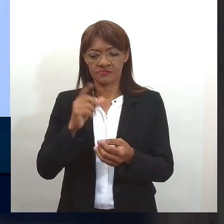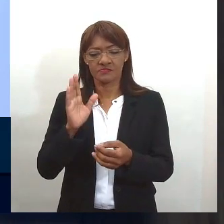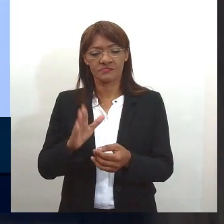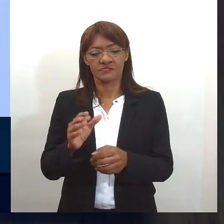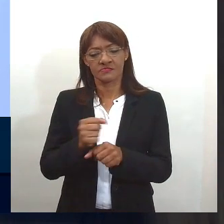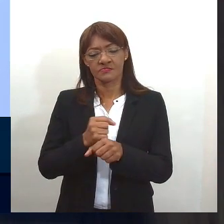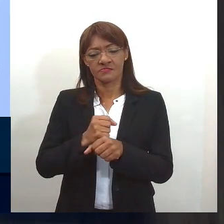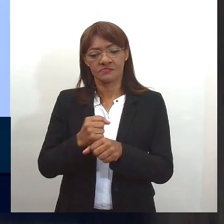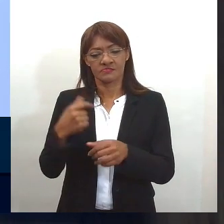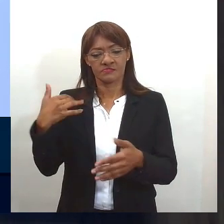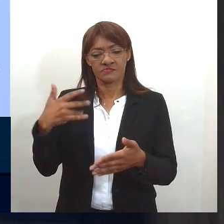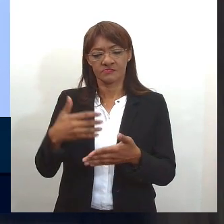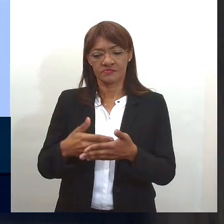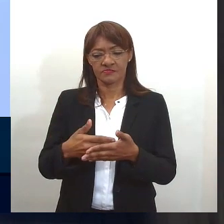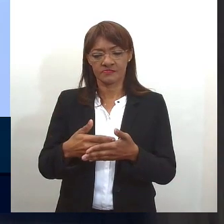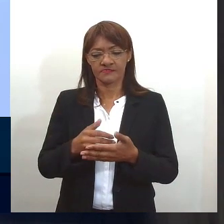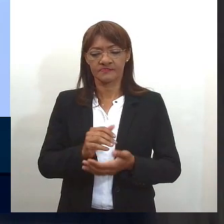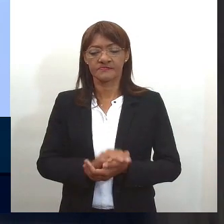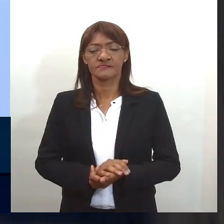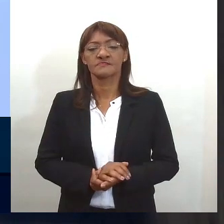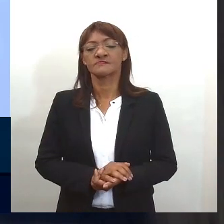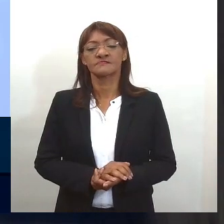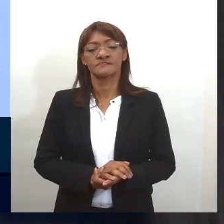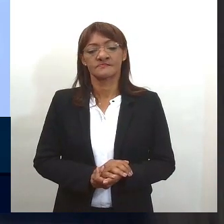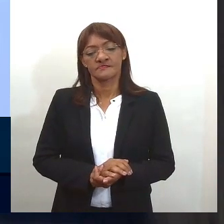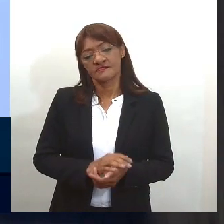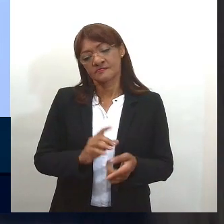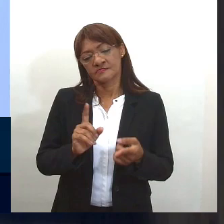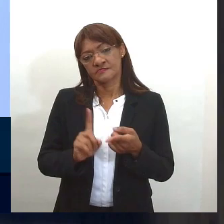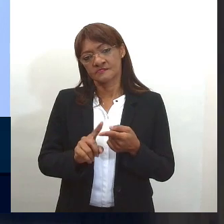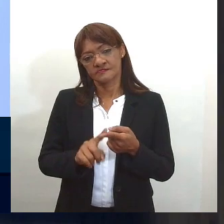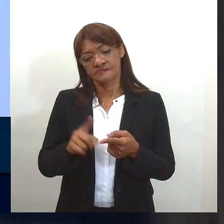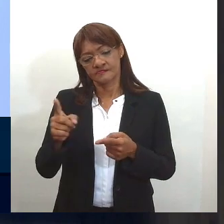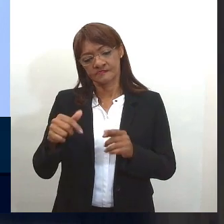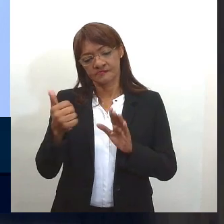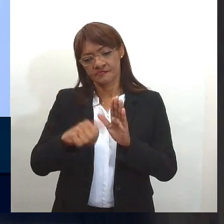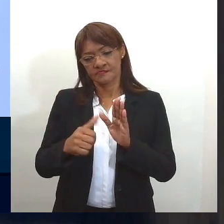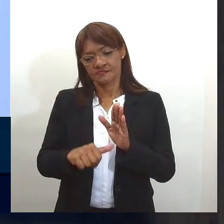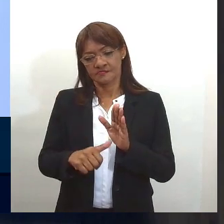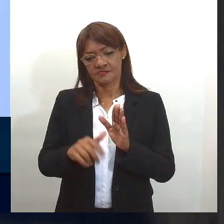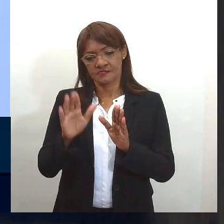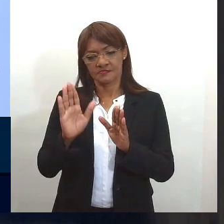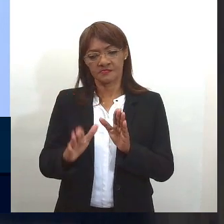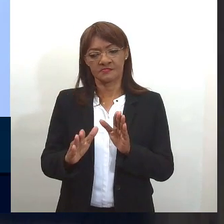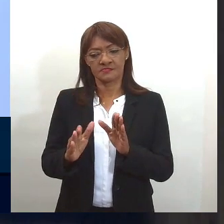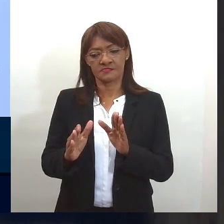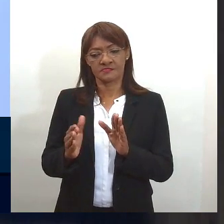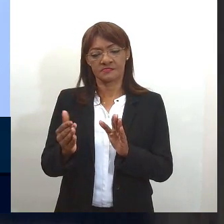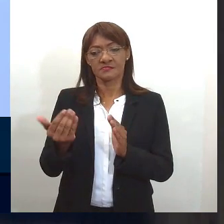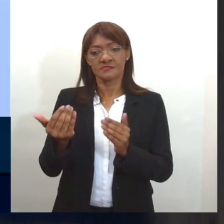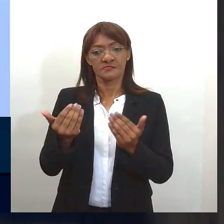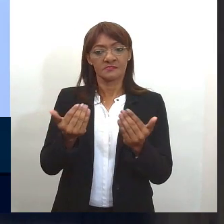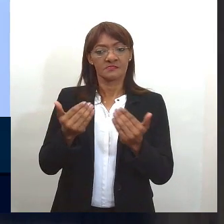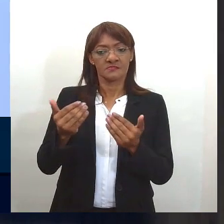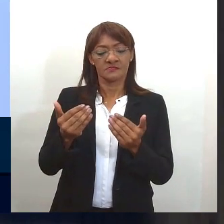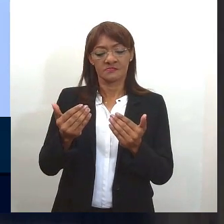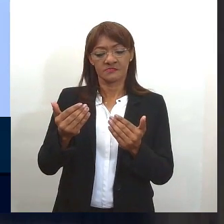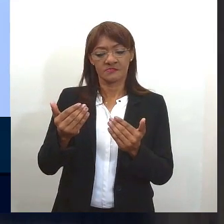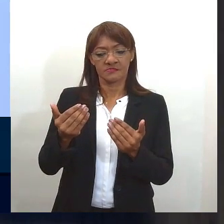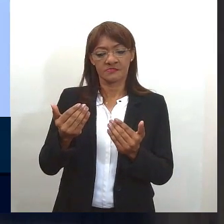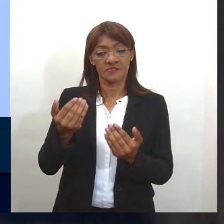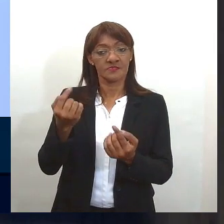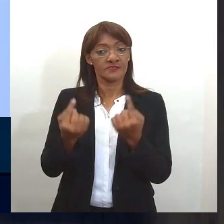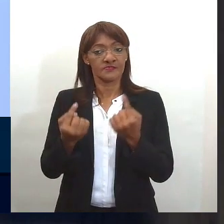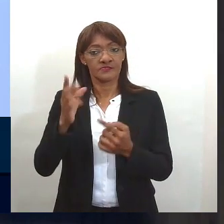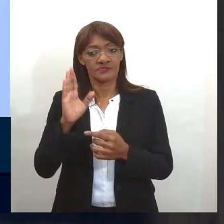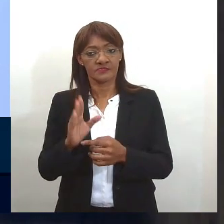E essa é uma variação do ICMS em comparação com os outros estados. Sergipe se destacou, foi o quinto estado